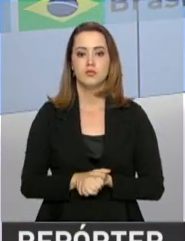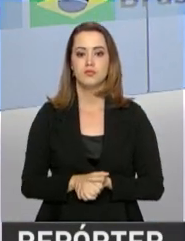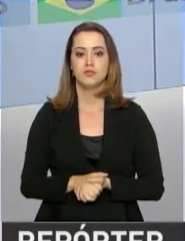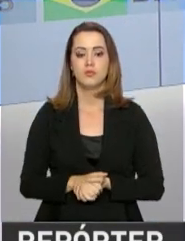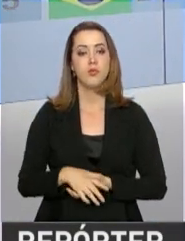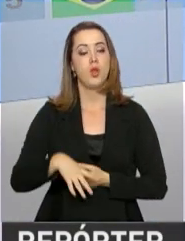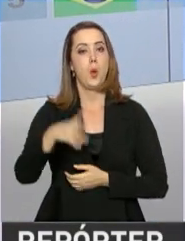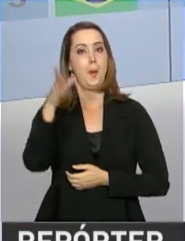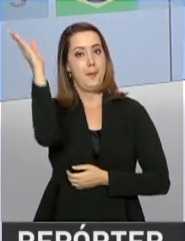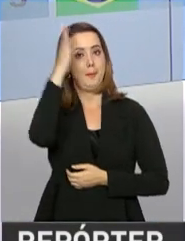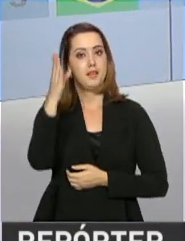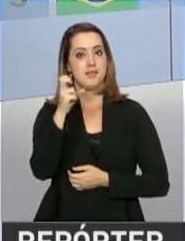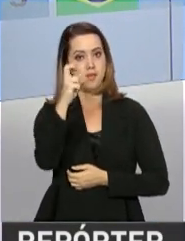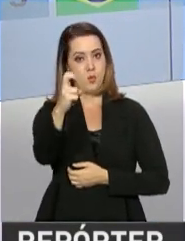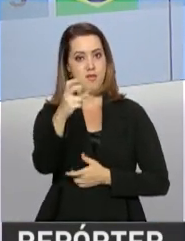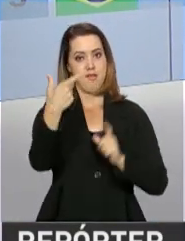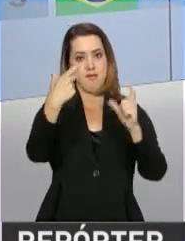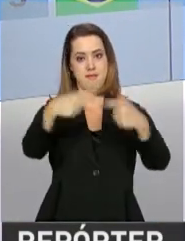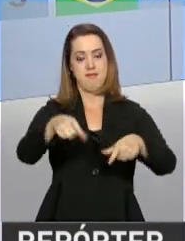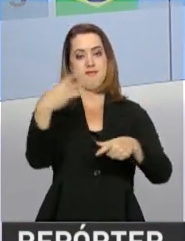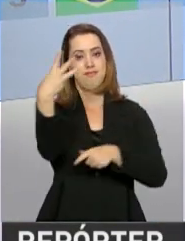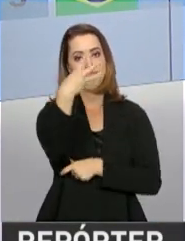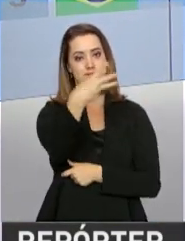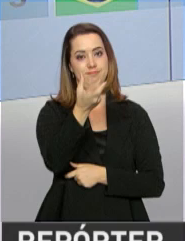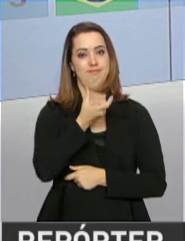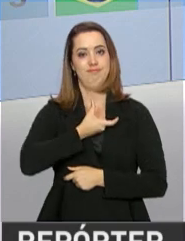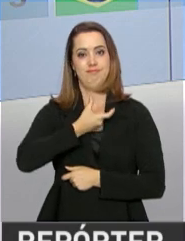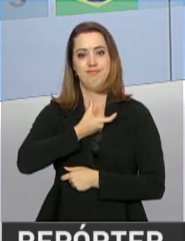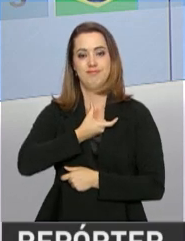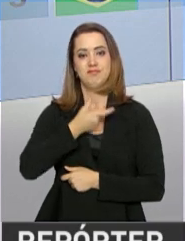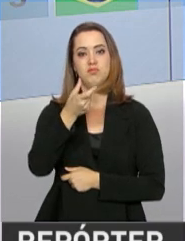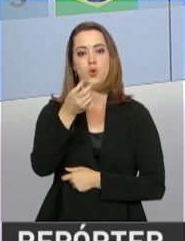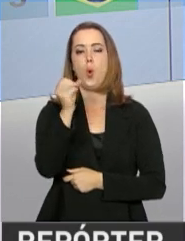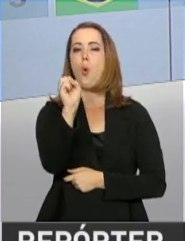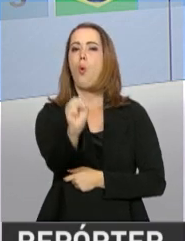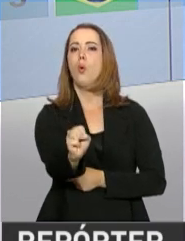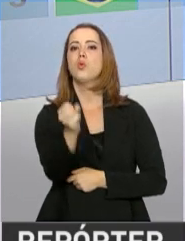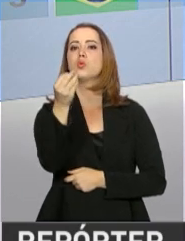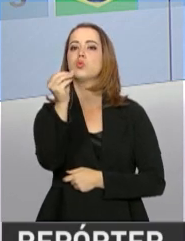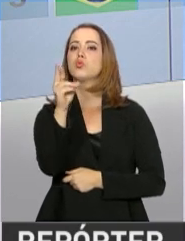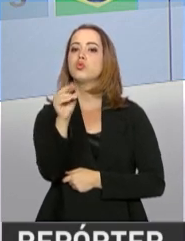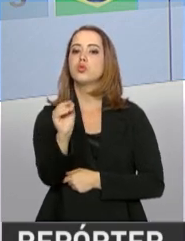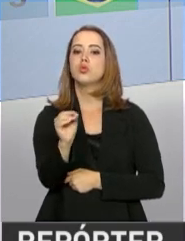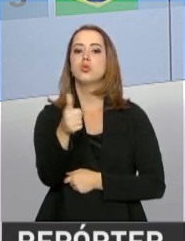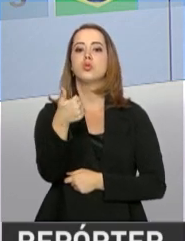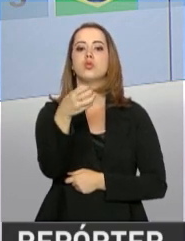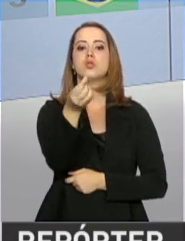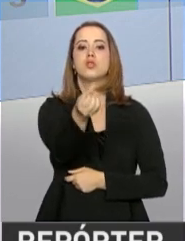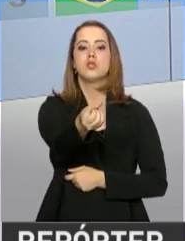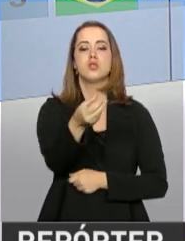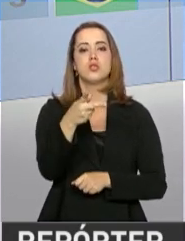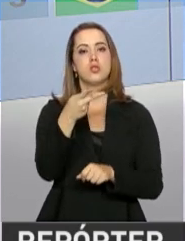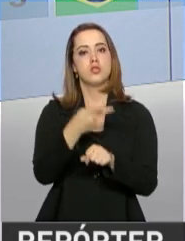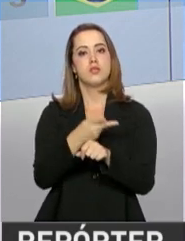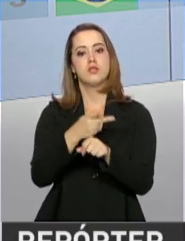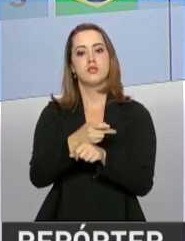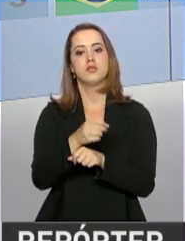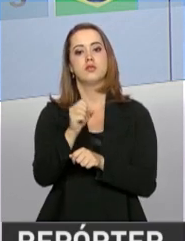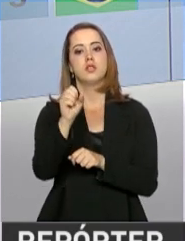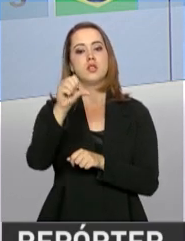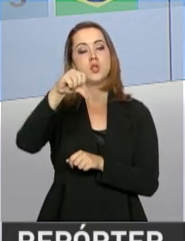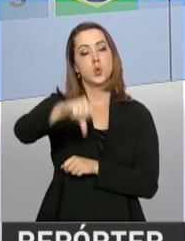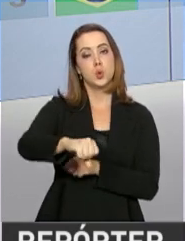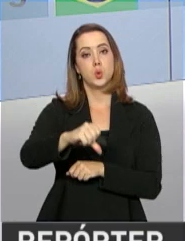Brasil é o quto quto colocado com 33 medalhas no total oito delas de ouro 16 de prata nove de bronze a China vem em primeiro lugar com